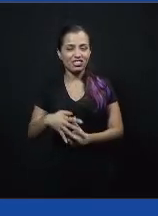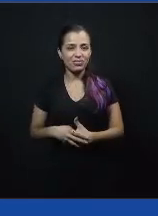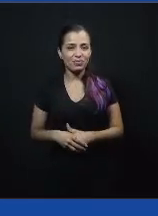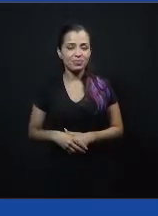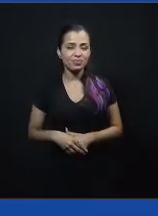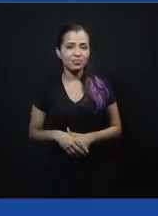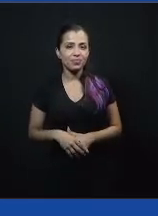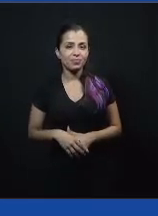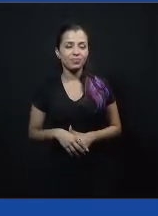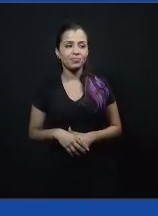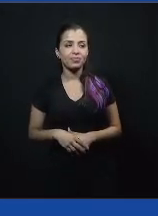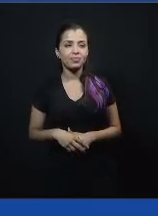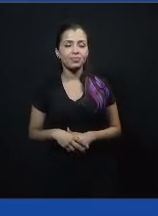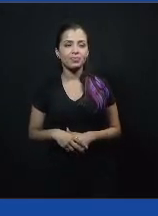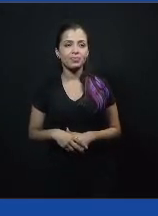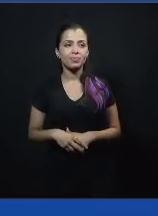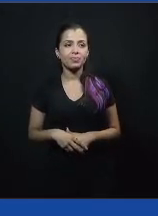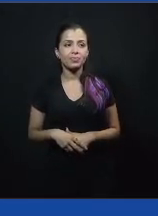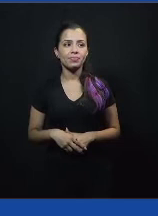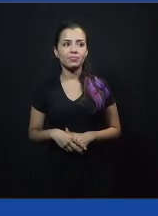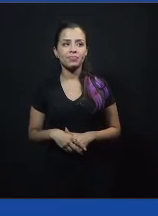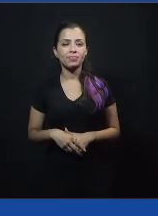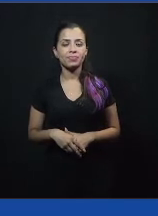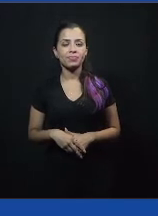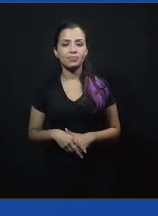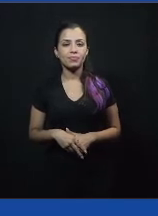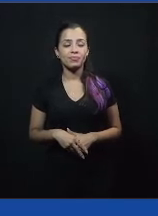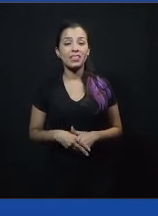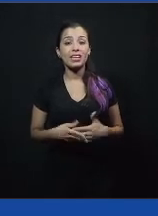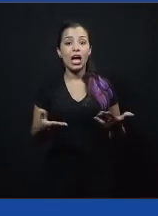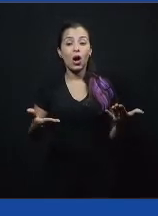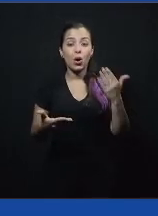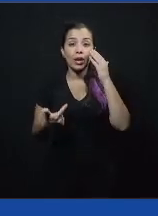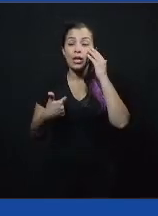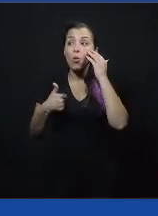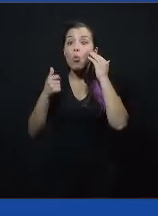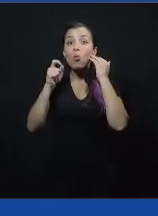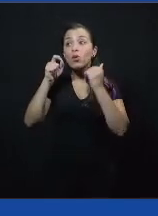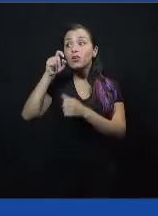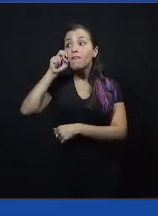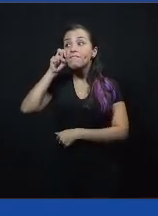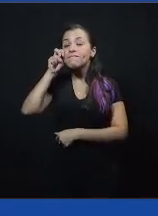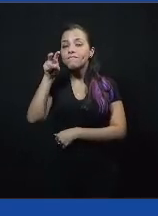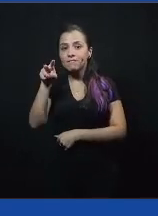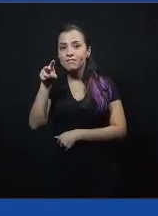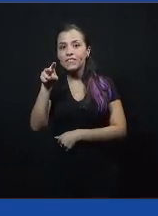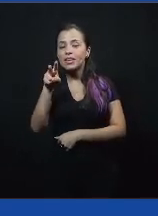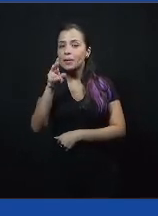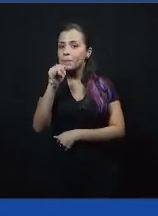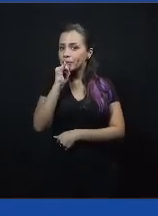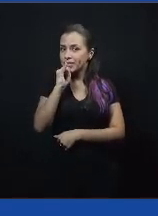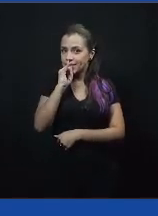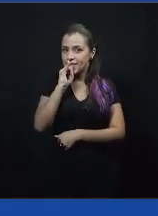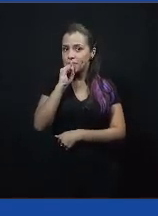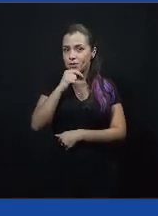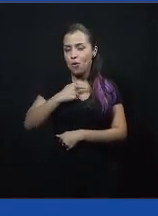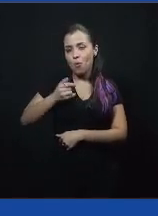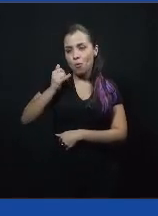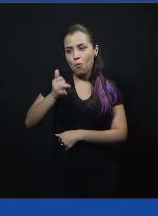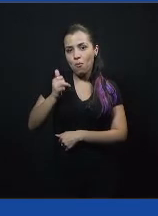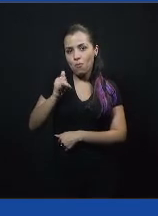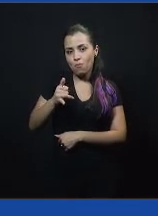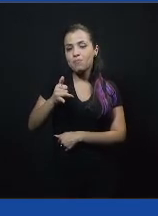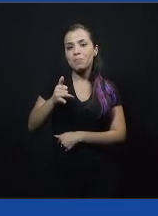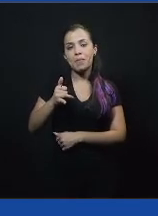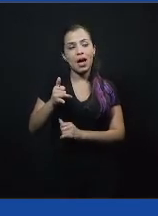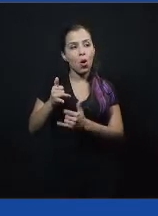ia ouvir e agora falou pouco que ouvir Eu por exemplo contei desse projeto do que eu fazer a passagem para